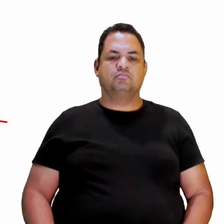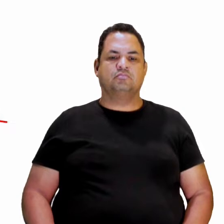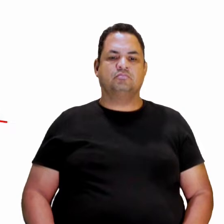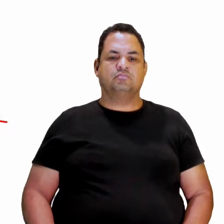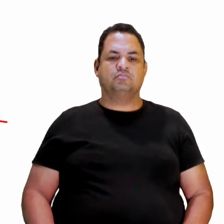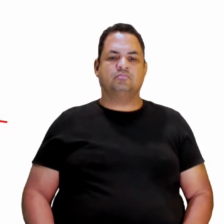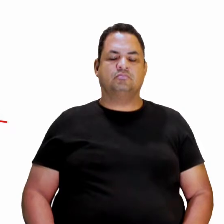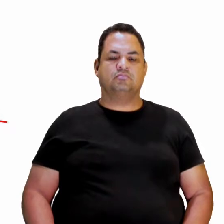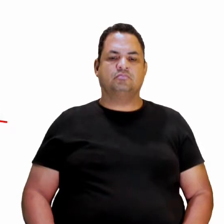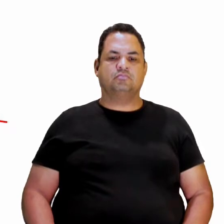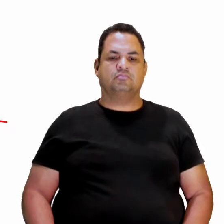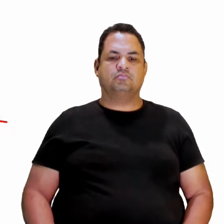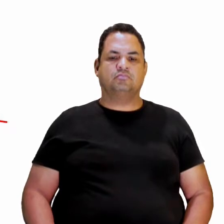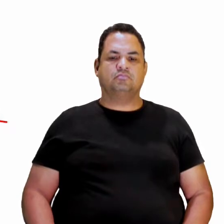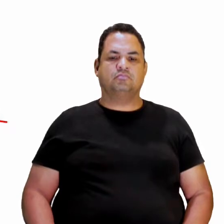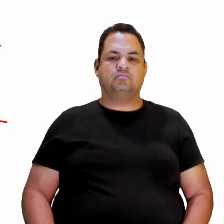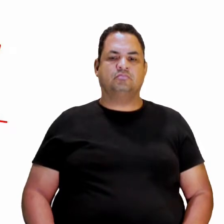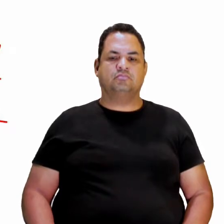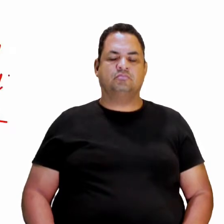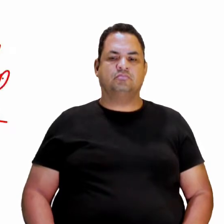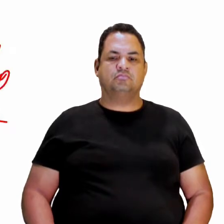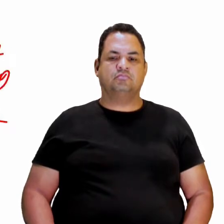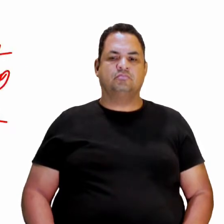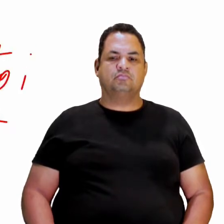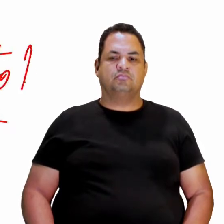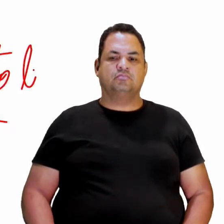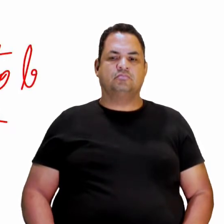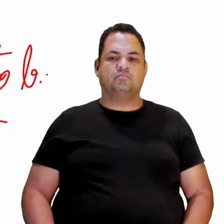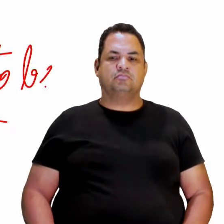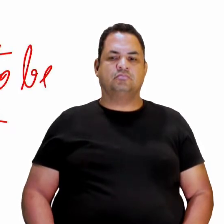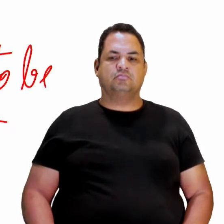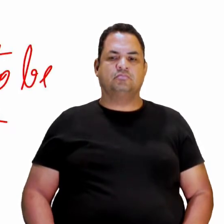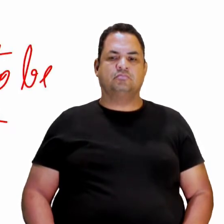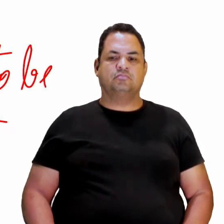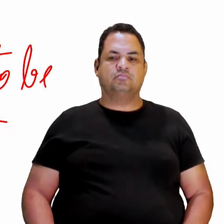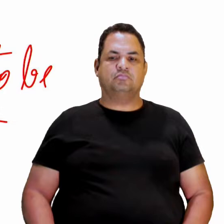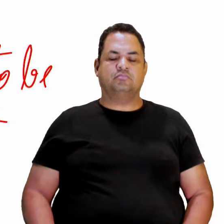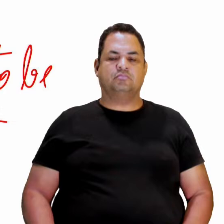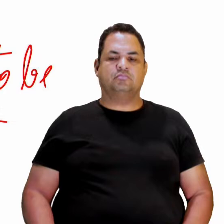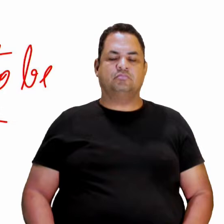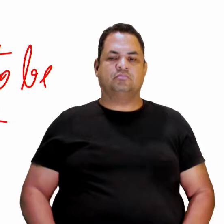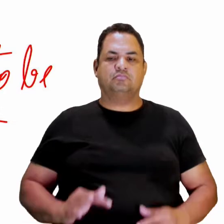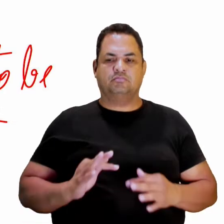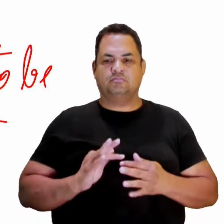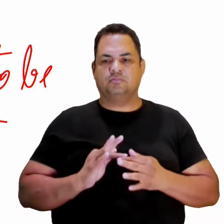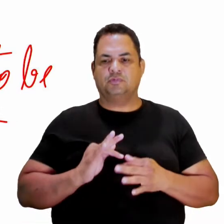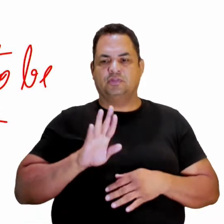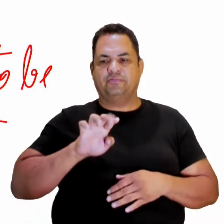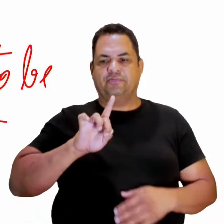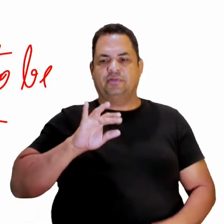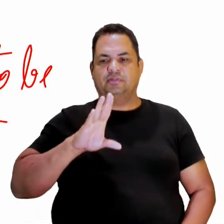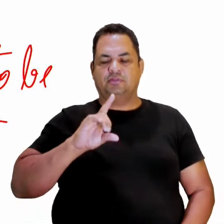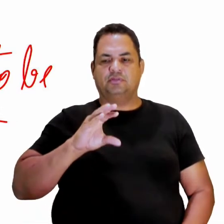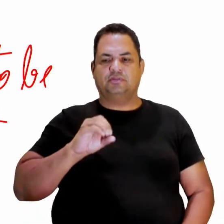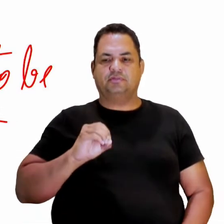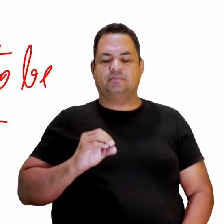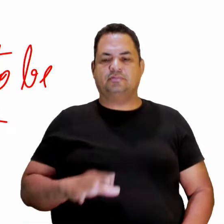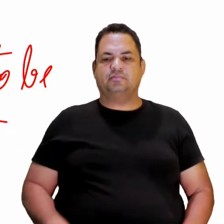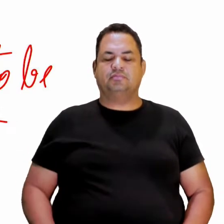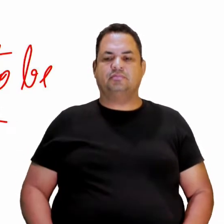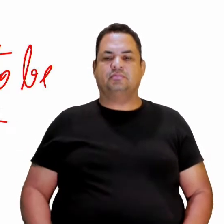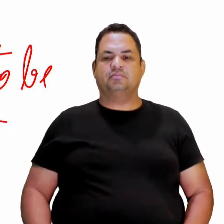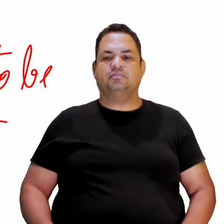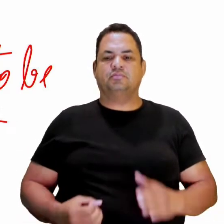no infinitivo ele fica bem assim, ó, to be. É assim ele no infinitivo. Ou seja, ele nasceu desse